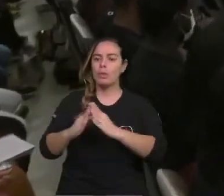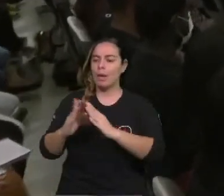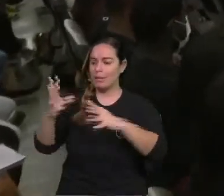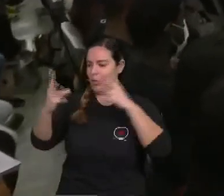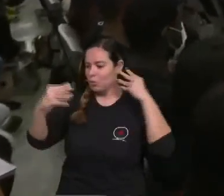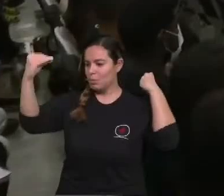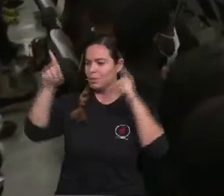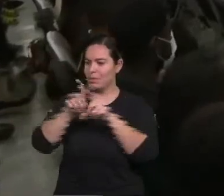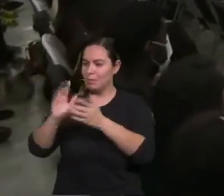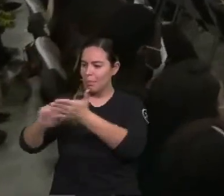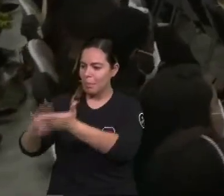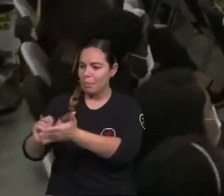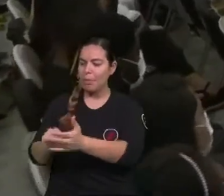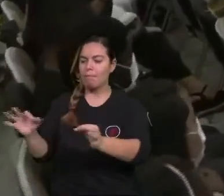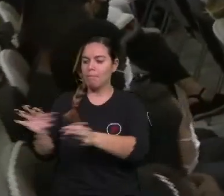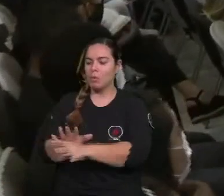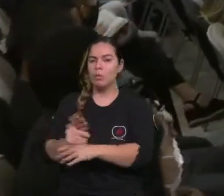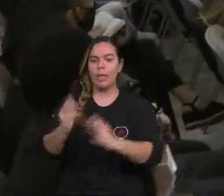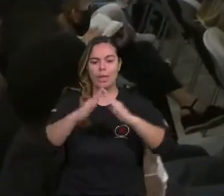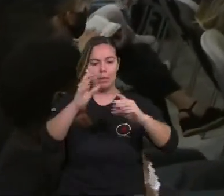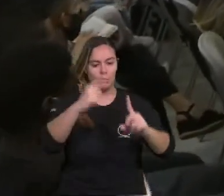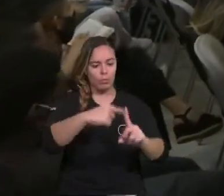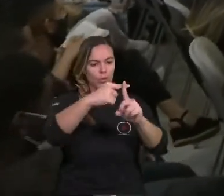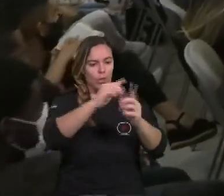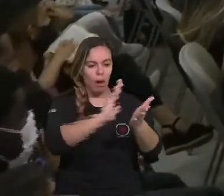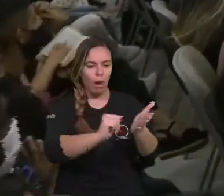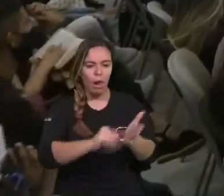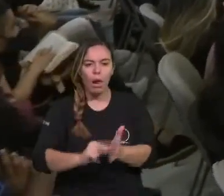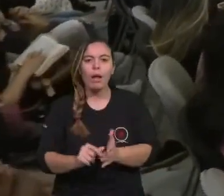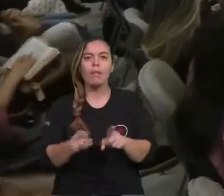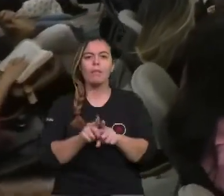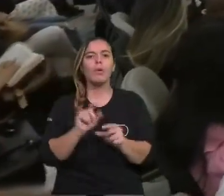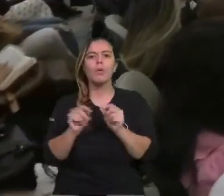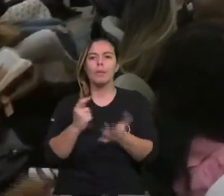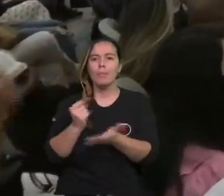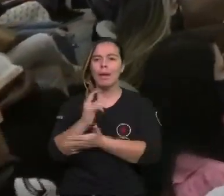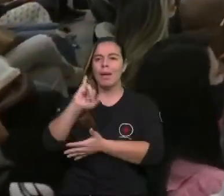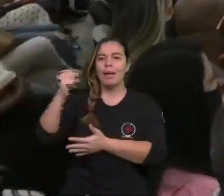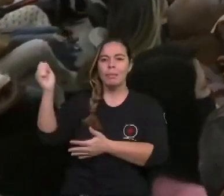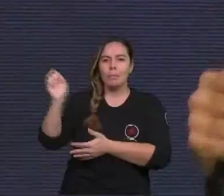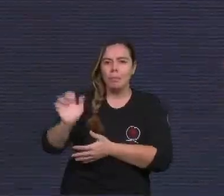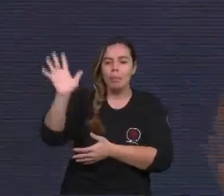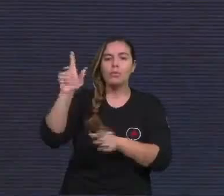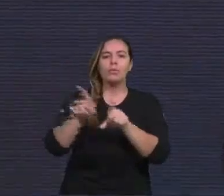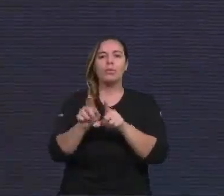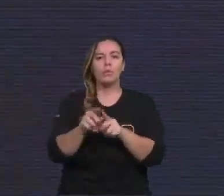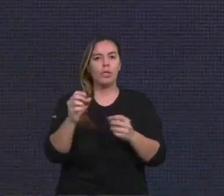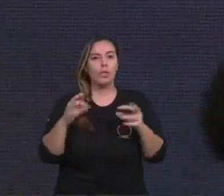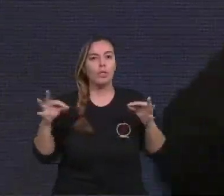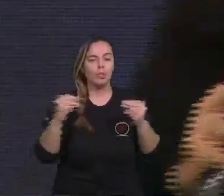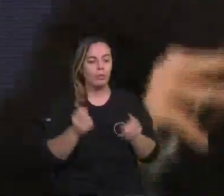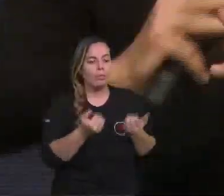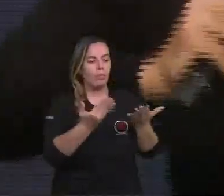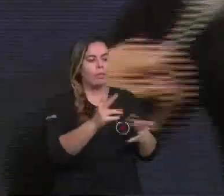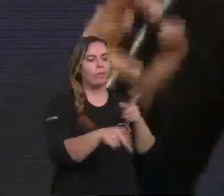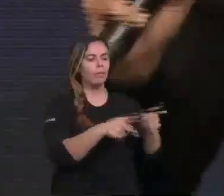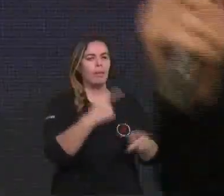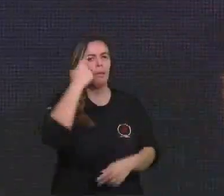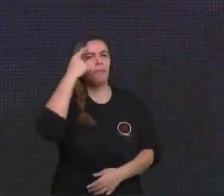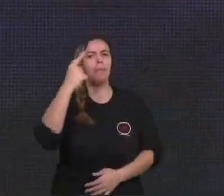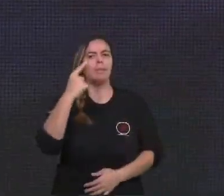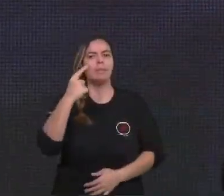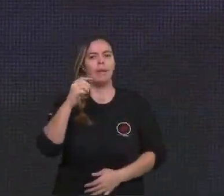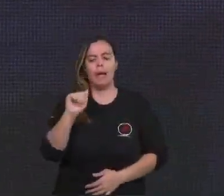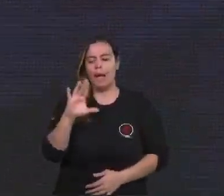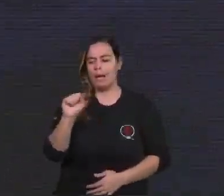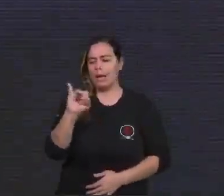príncipes. Quando não tinha mais o que tirar, tirou do templo do Senhor, para pagar imposto, para fazer agrado para nações. Pensa num cara ruim, é o tal